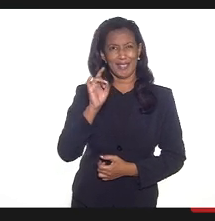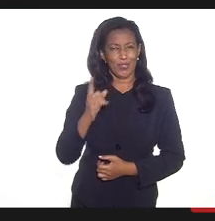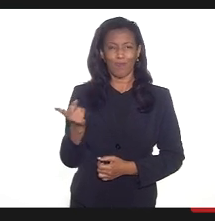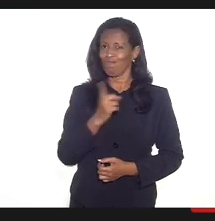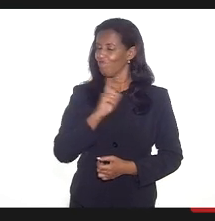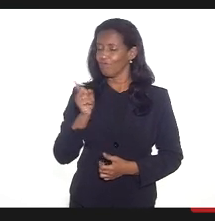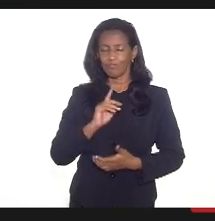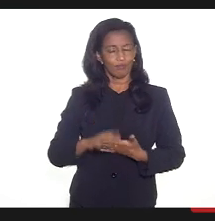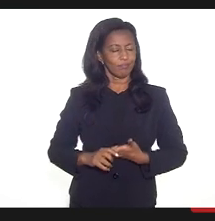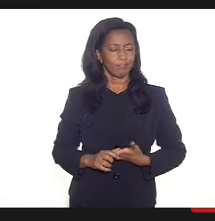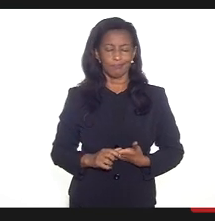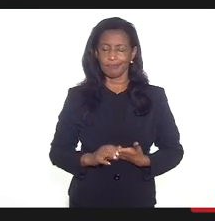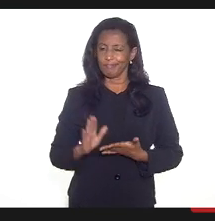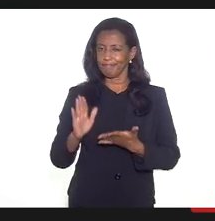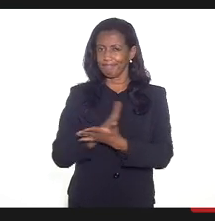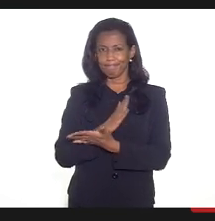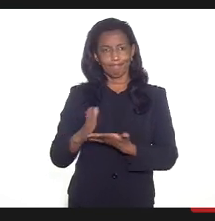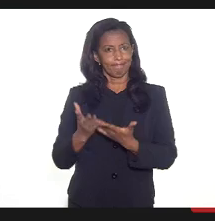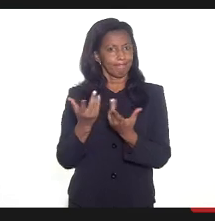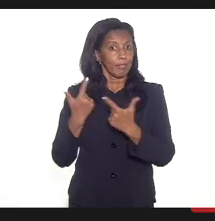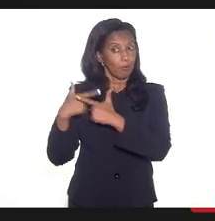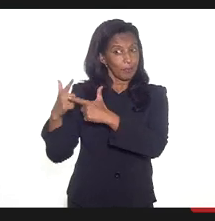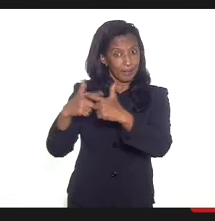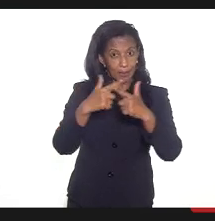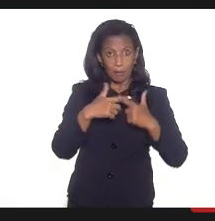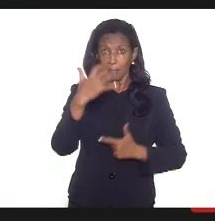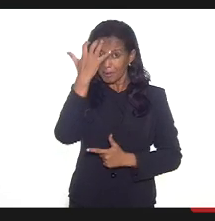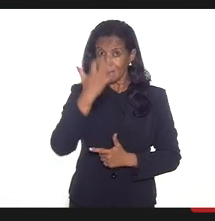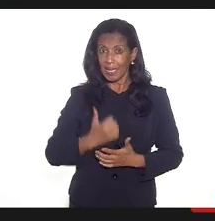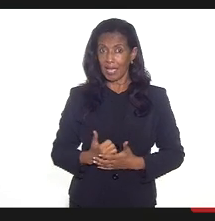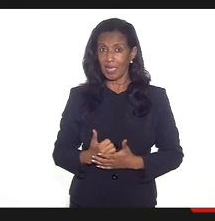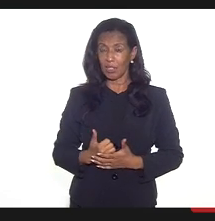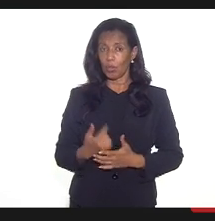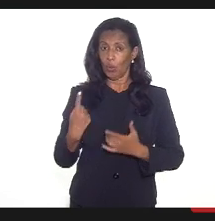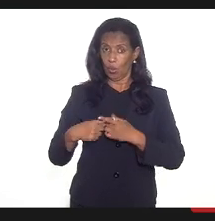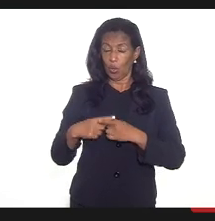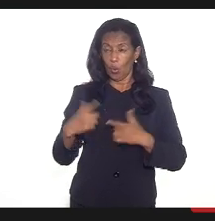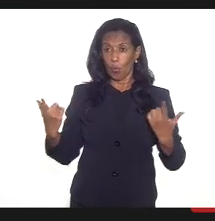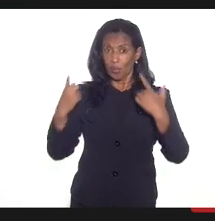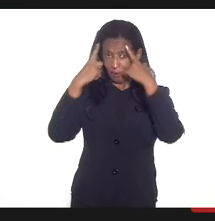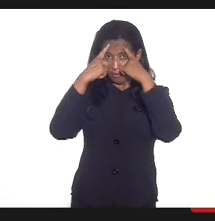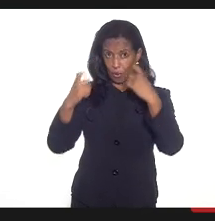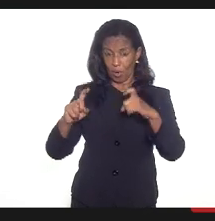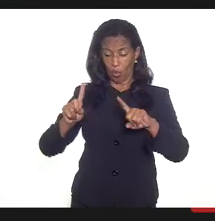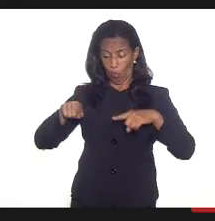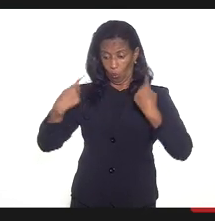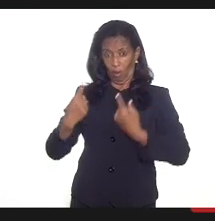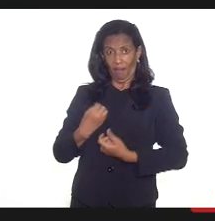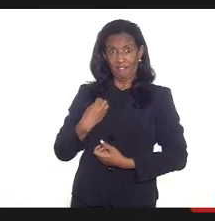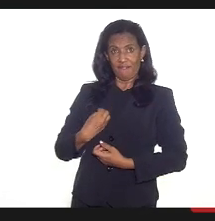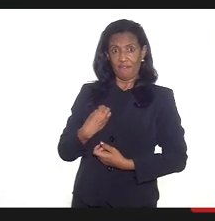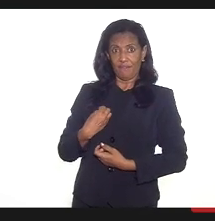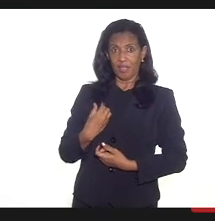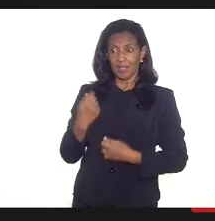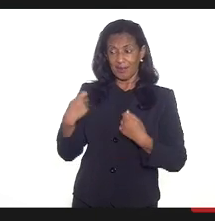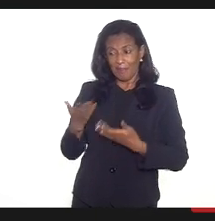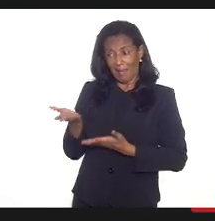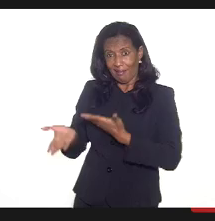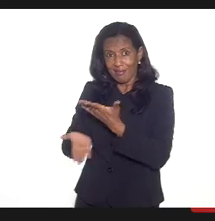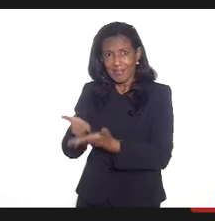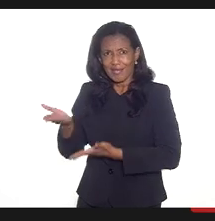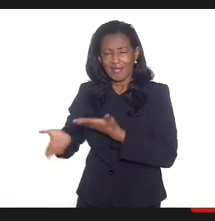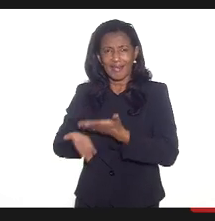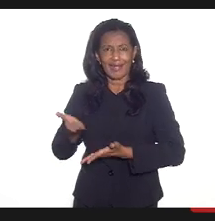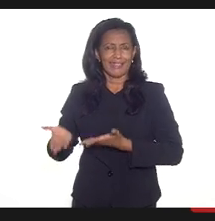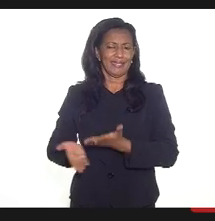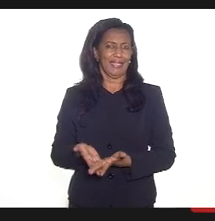não atende. Então, tem um problema sério, porque quando é uma questão de violência, a gente vai precisar tratar disso,